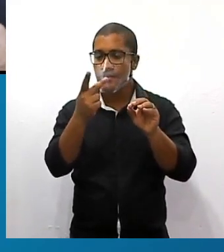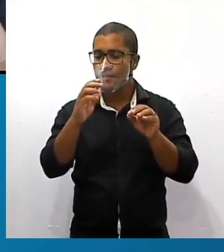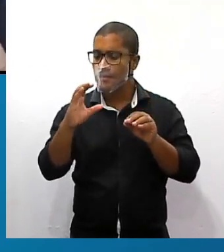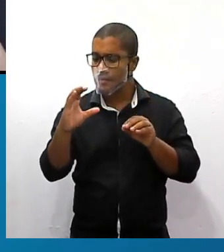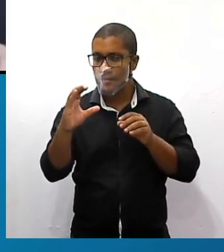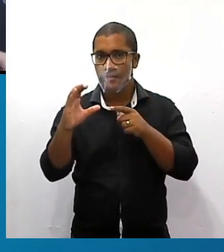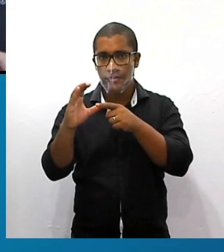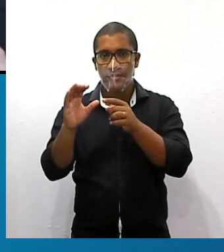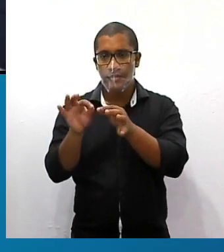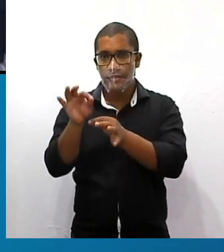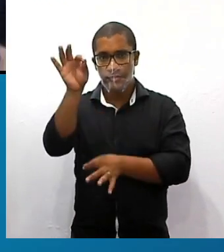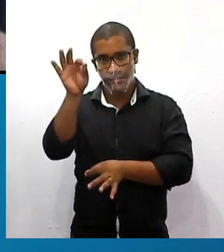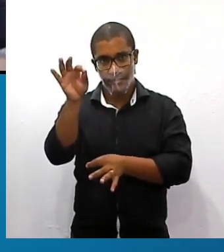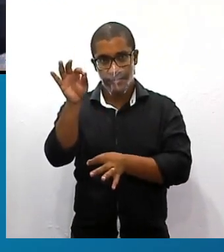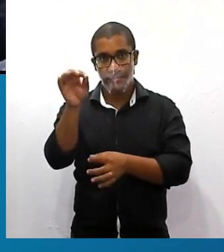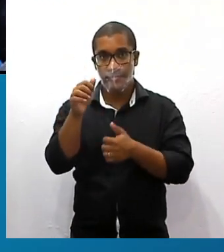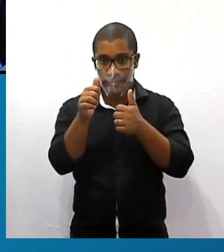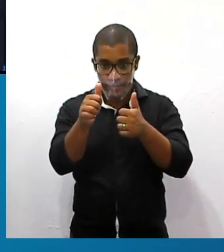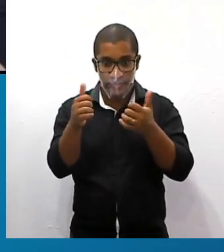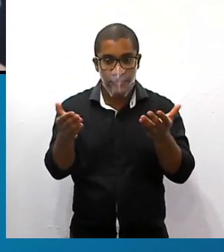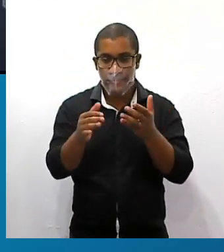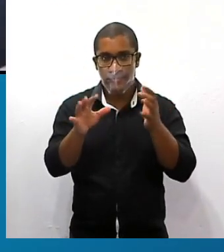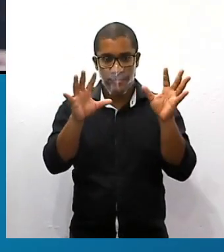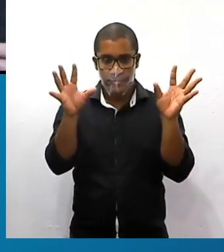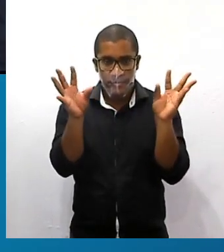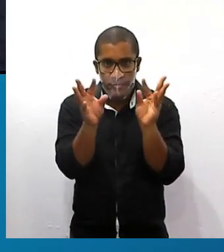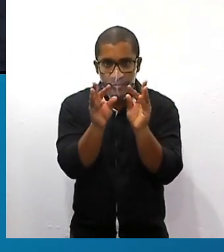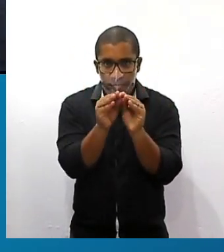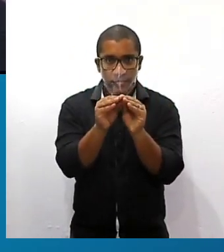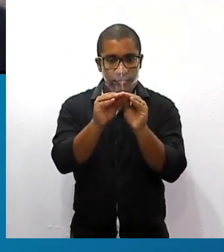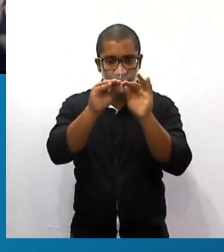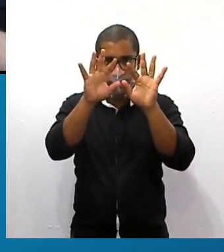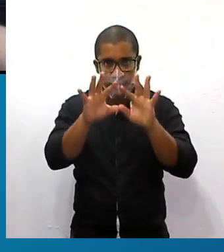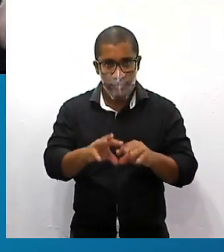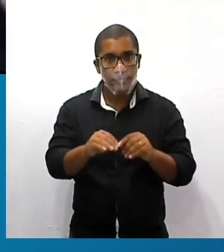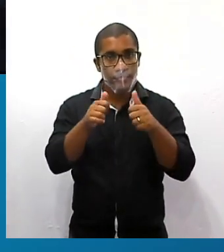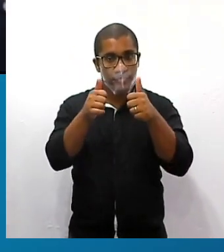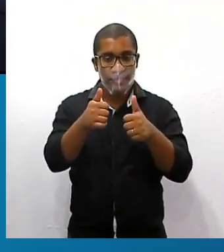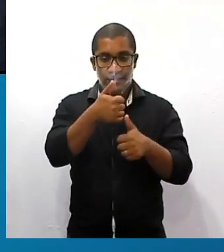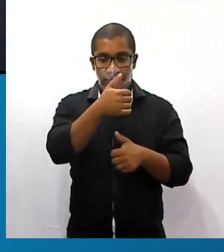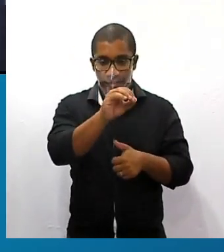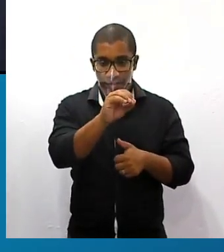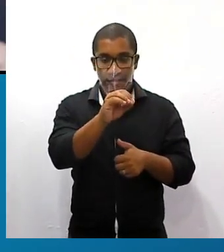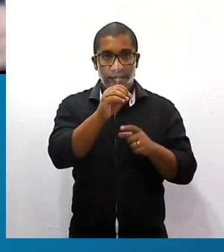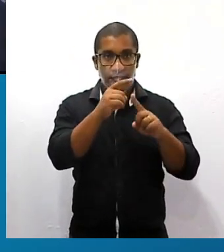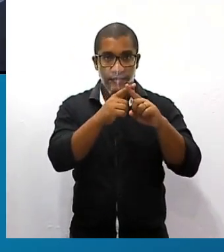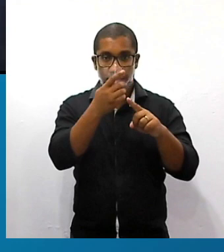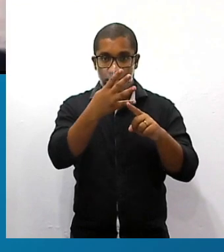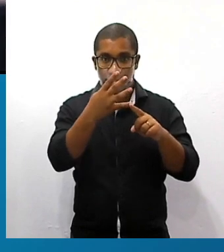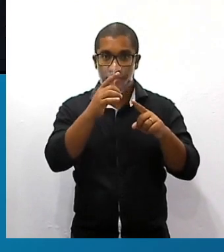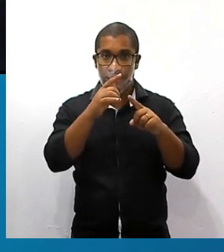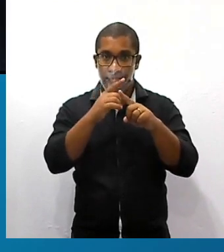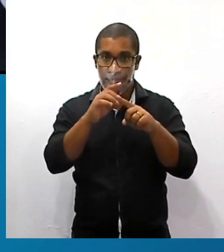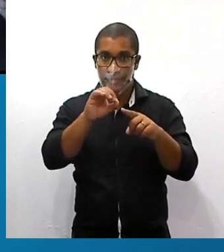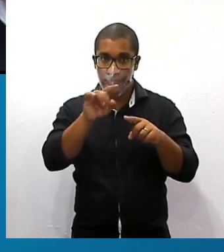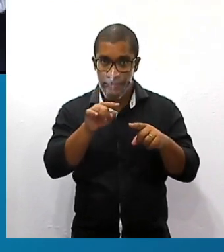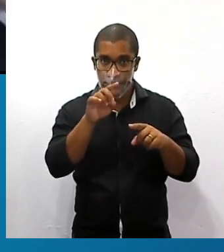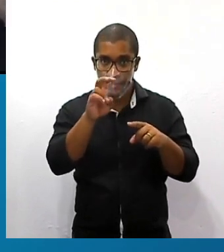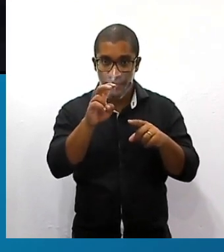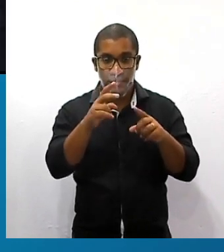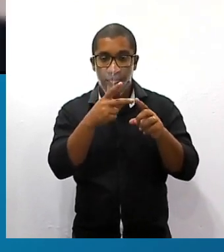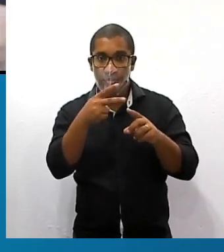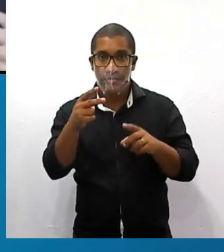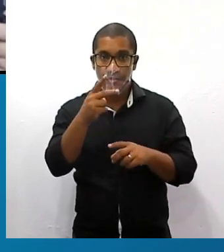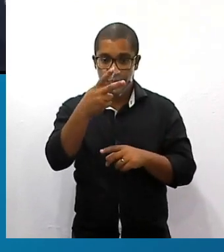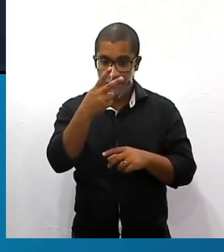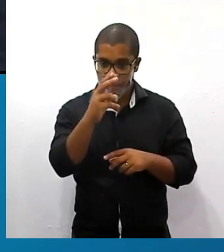agora é só um desenvolvimento matemáticozinho, é isso que você tem lá, ó, 10 vezes 4 vezes 0,5 dá 20, 50 vezes